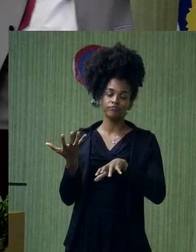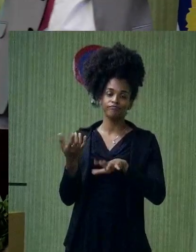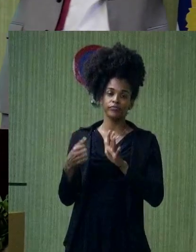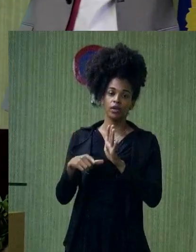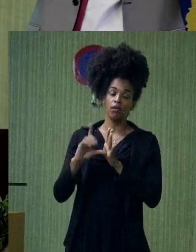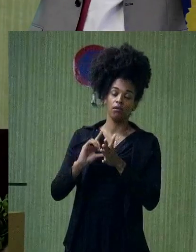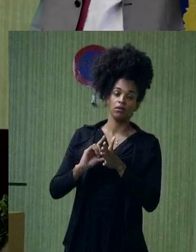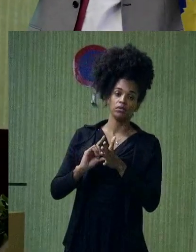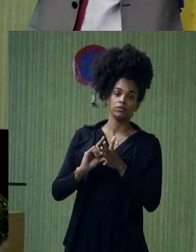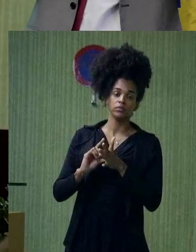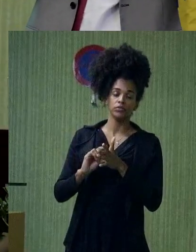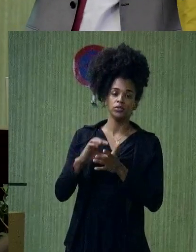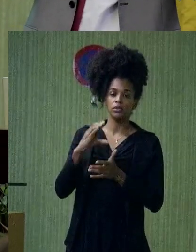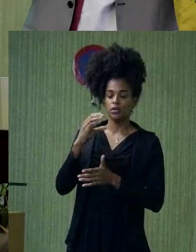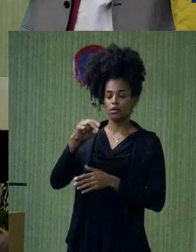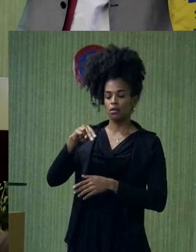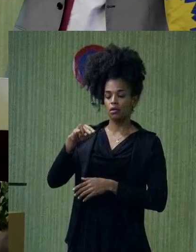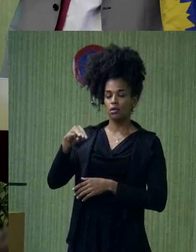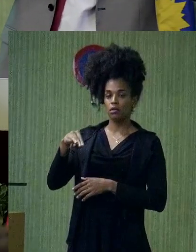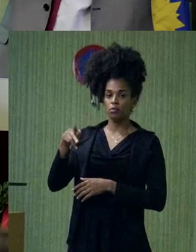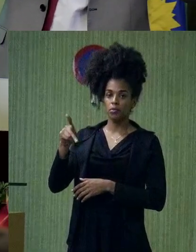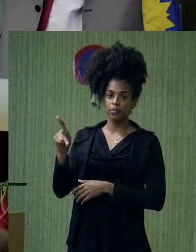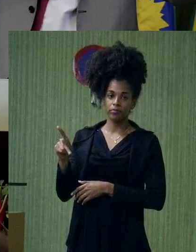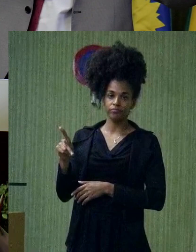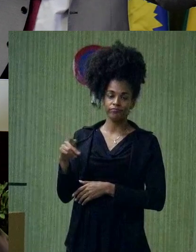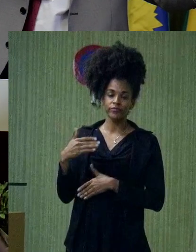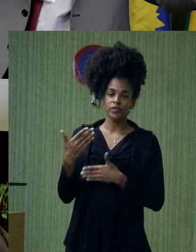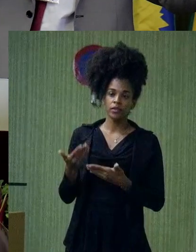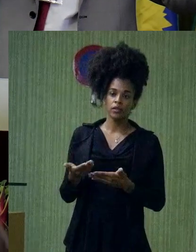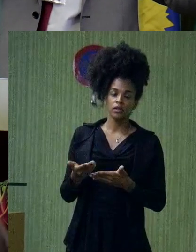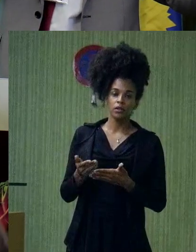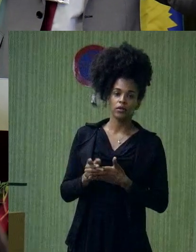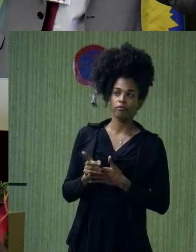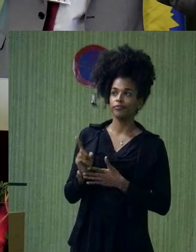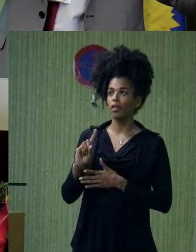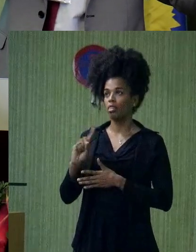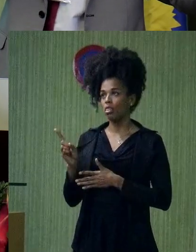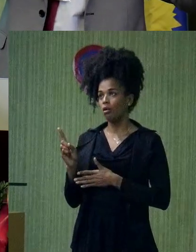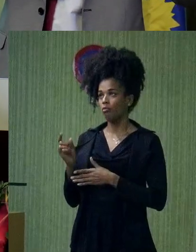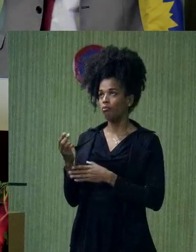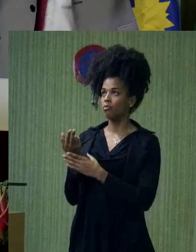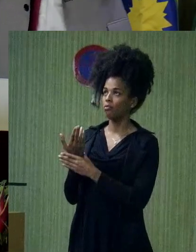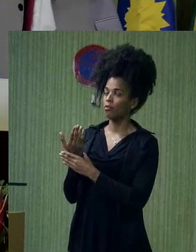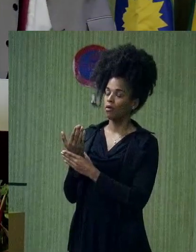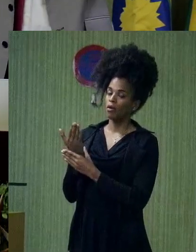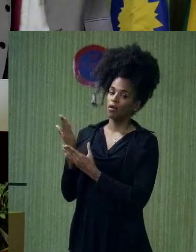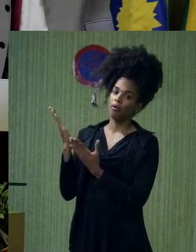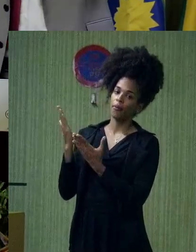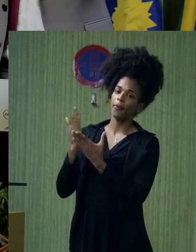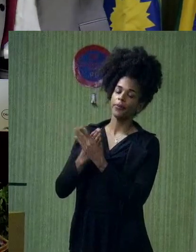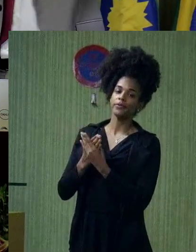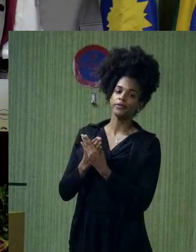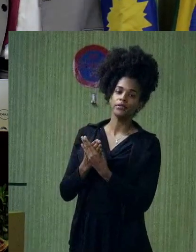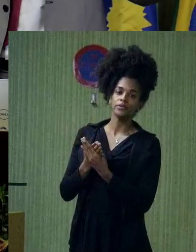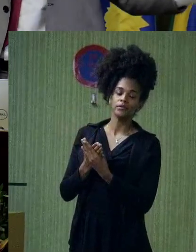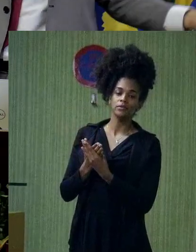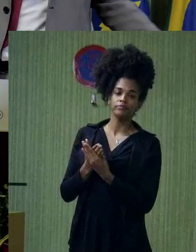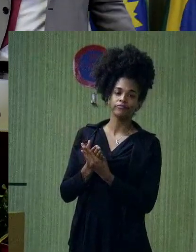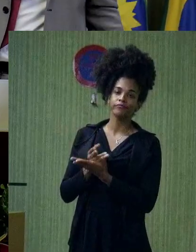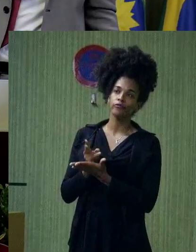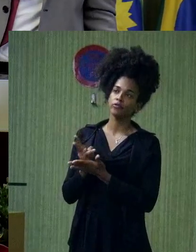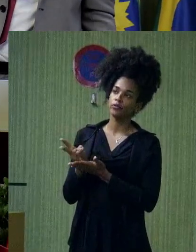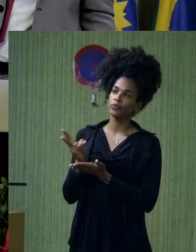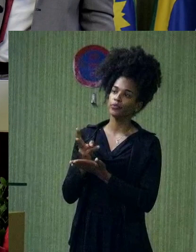mandar de mandar pro cnmp então botem aí um ano para iso se resolver e a coitada da parte ficava sem